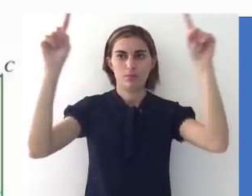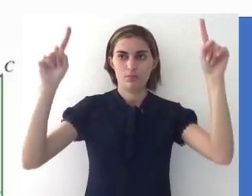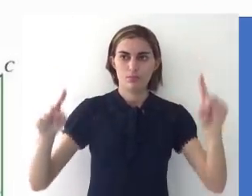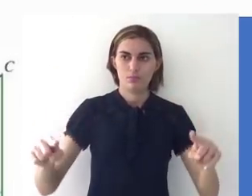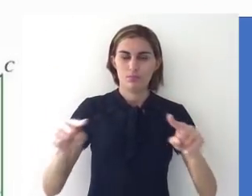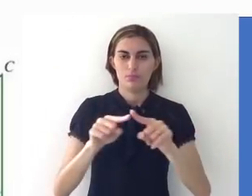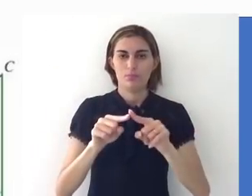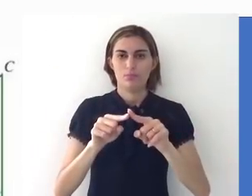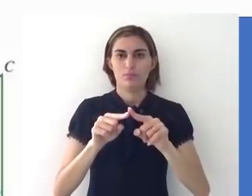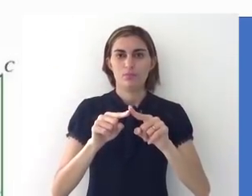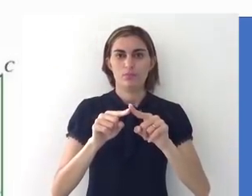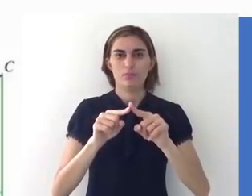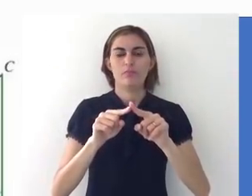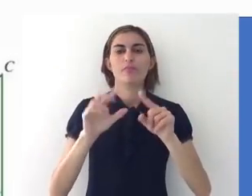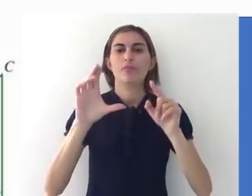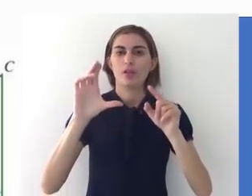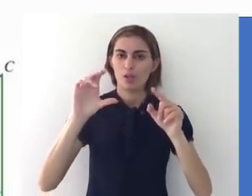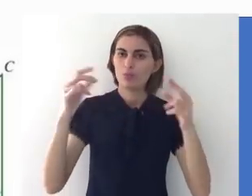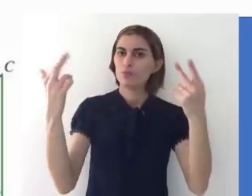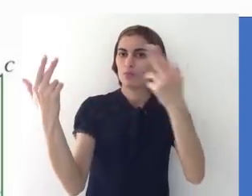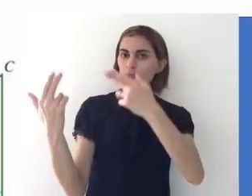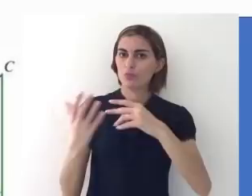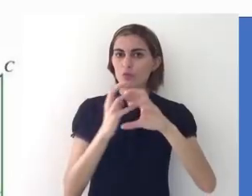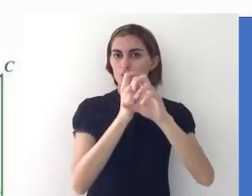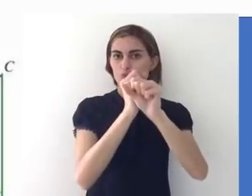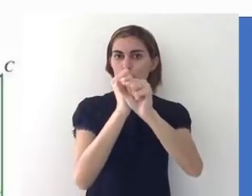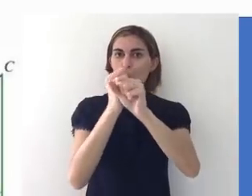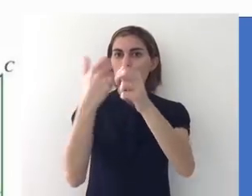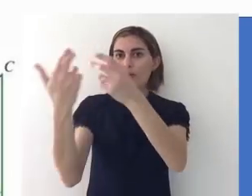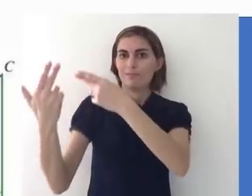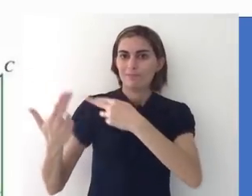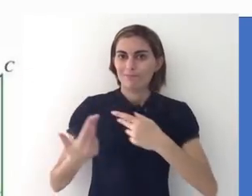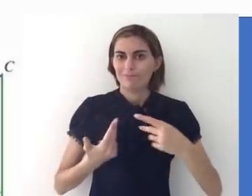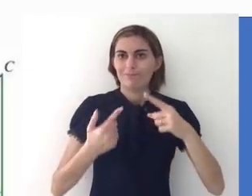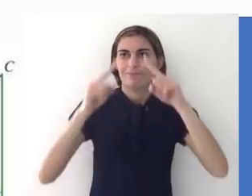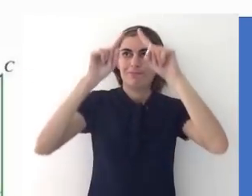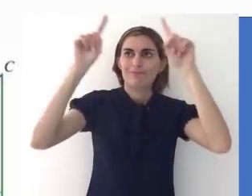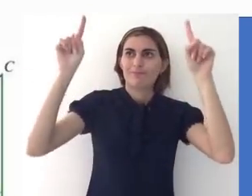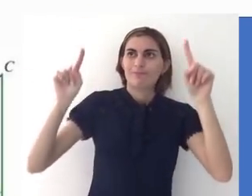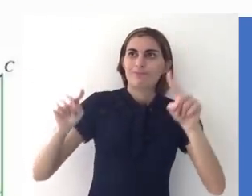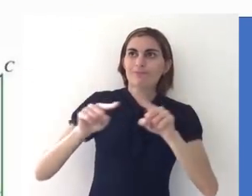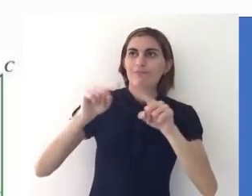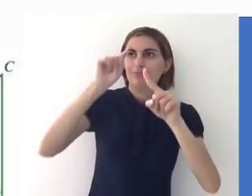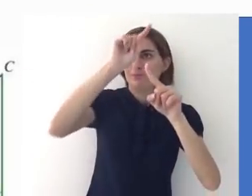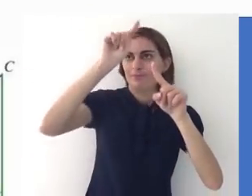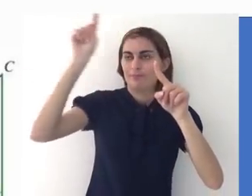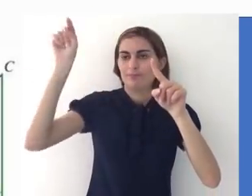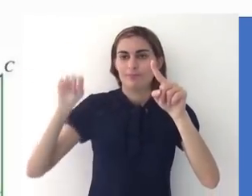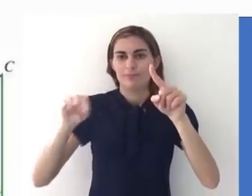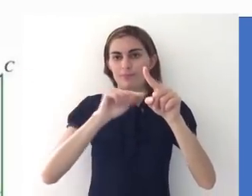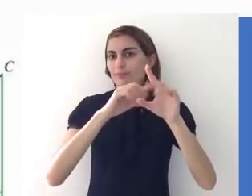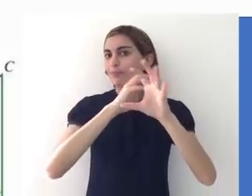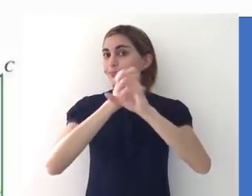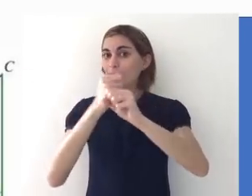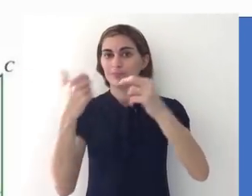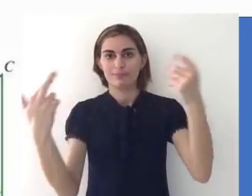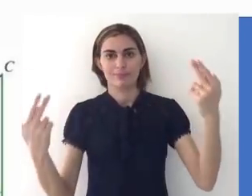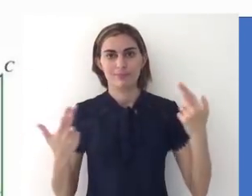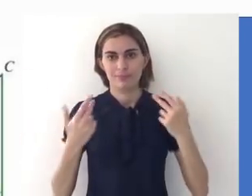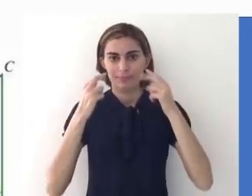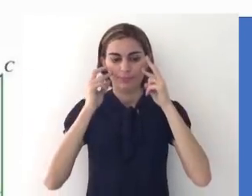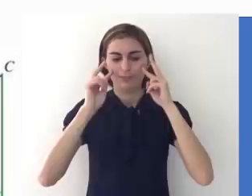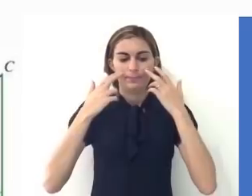as diagonais de um retângulo são congruentes, tem que possuir a mesma medida, gente, e acompanha aí,